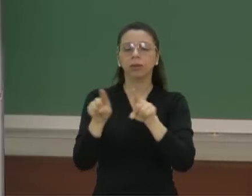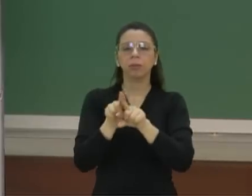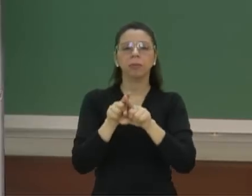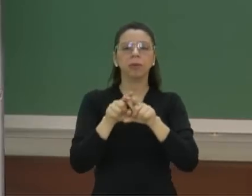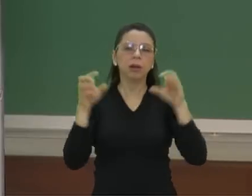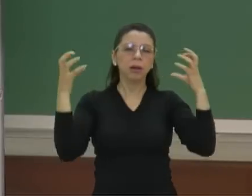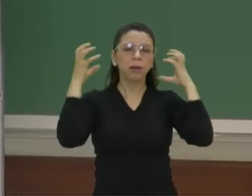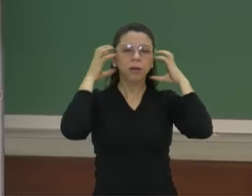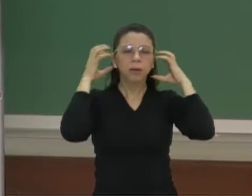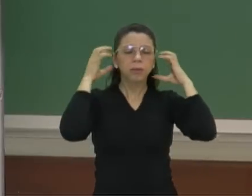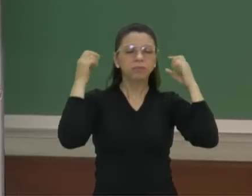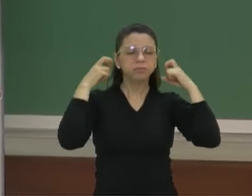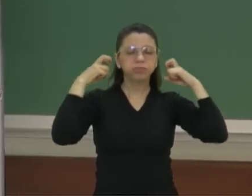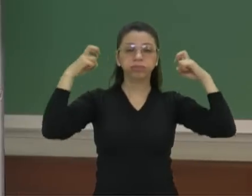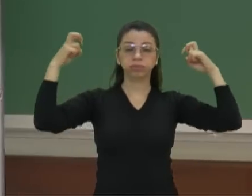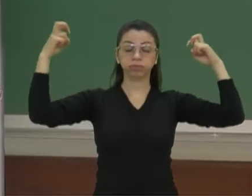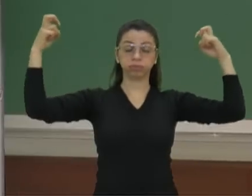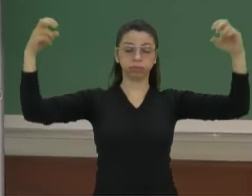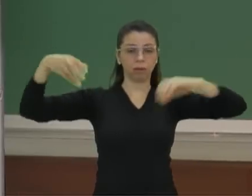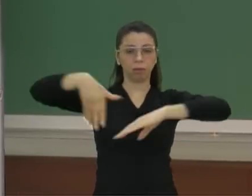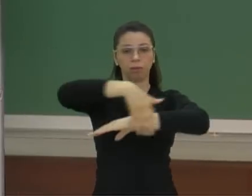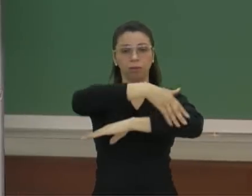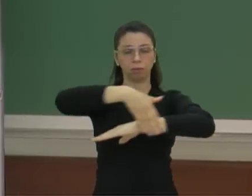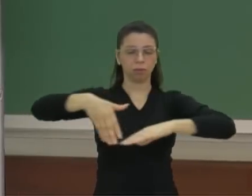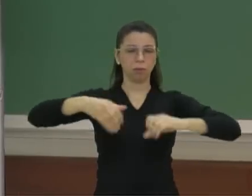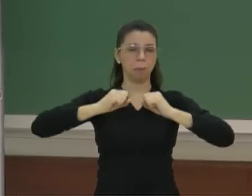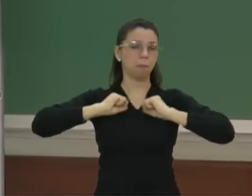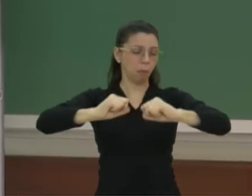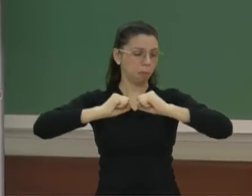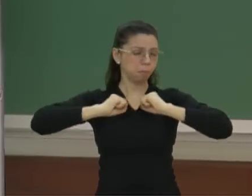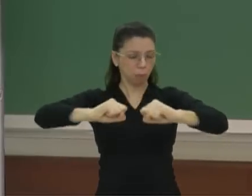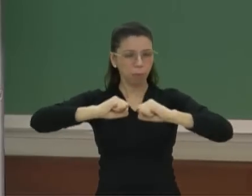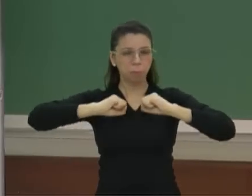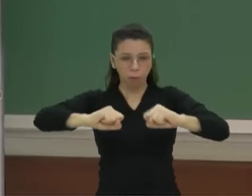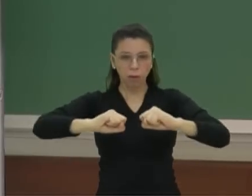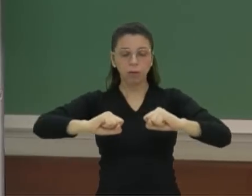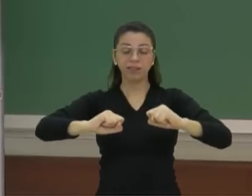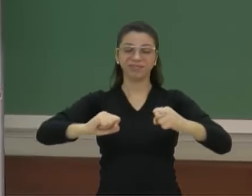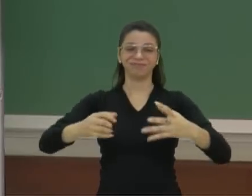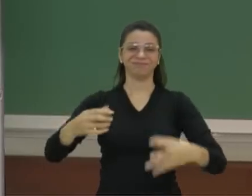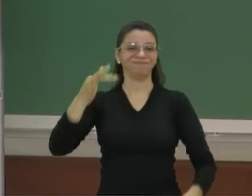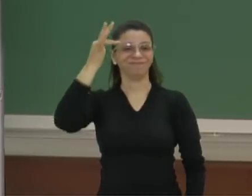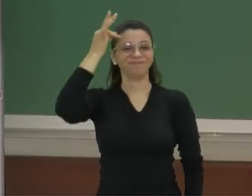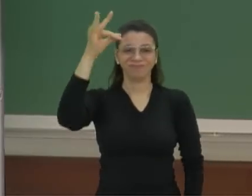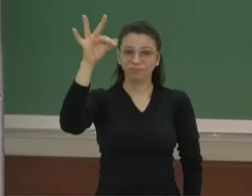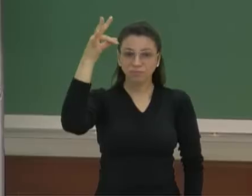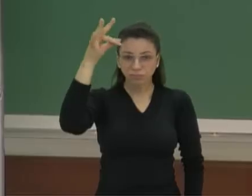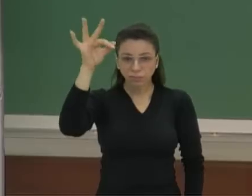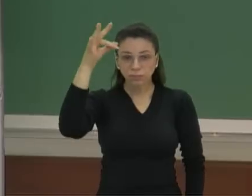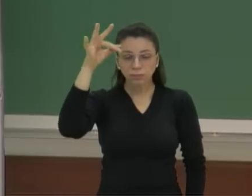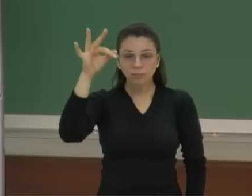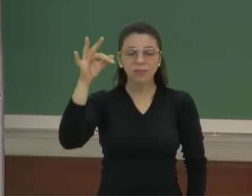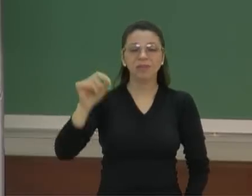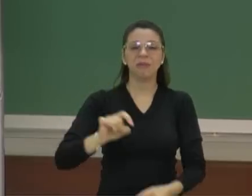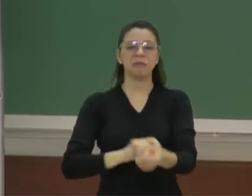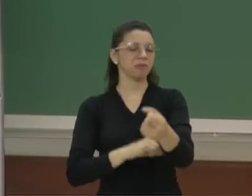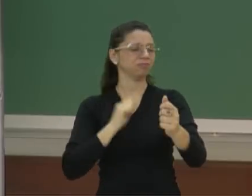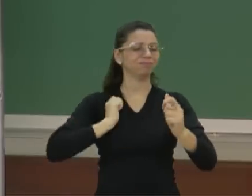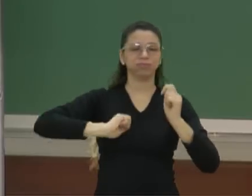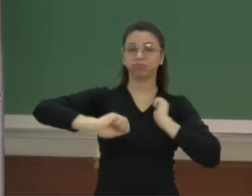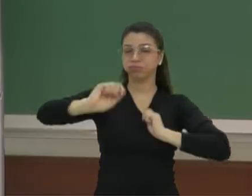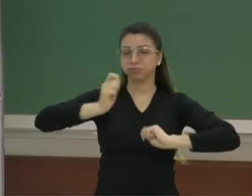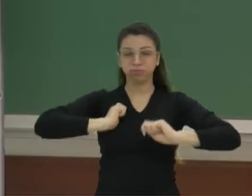deixou no último no carro que passa na frente de casa, aquele tum, tum, tum. Você fica com dor de cabeça, fica estressado,